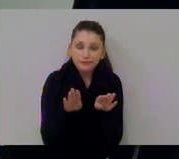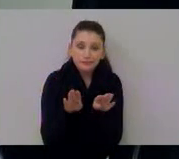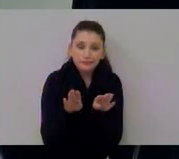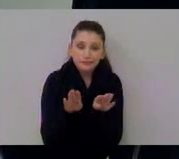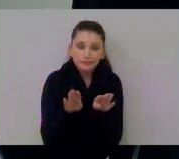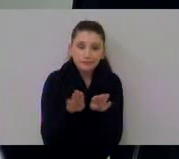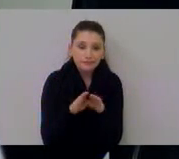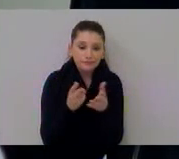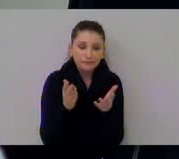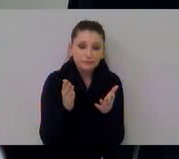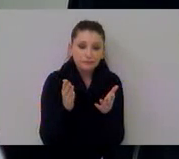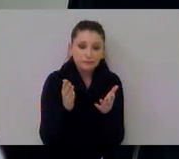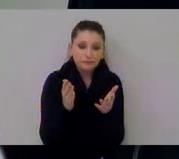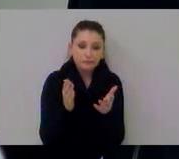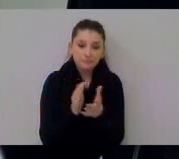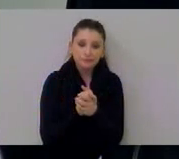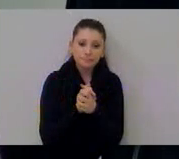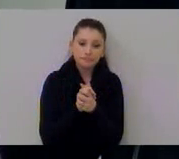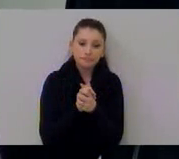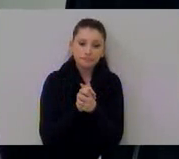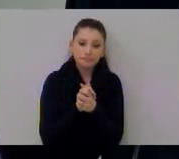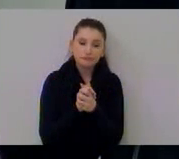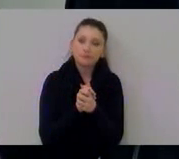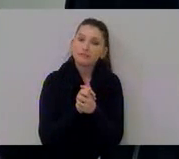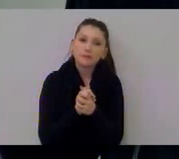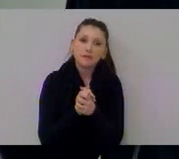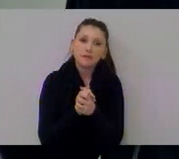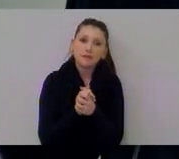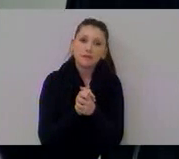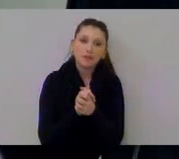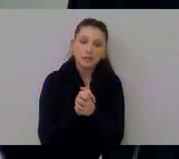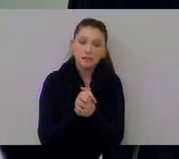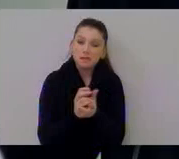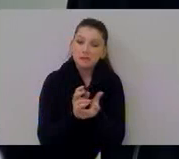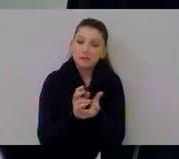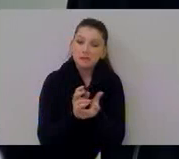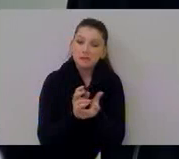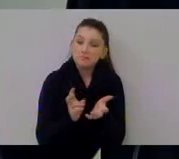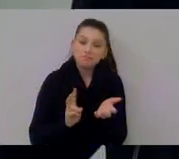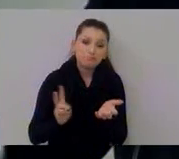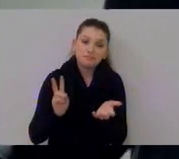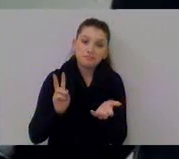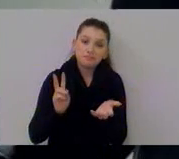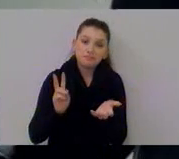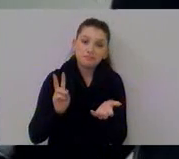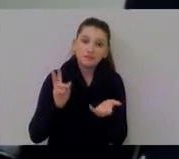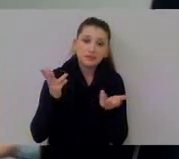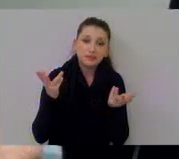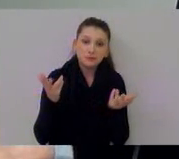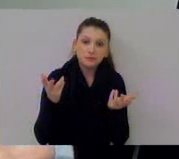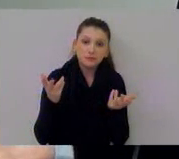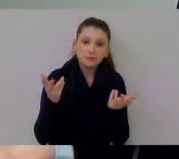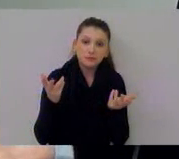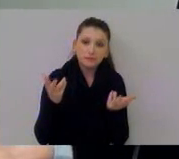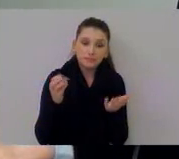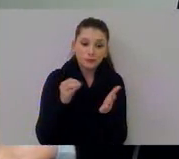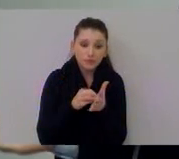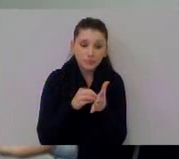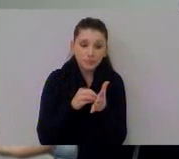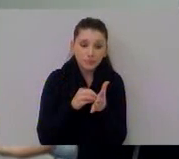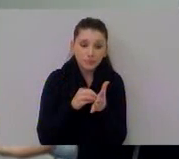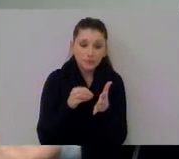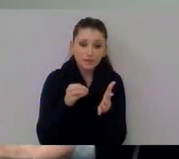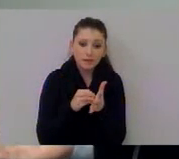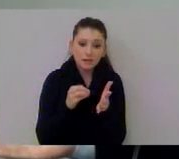Os mesmos valores a serem recebidos. Aí estrangula.